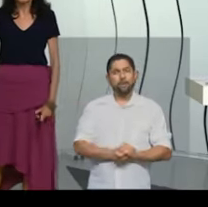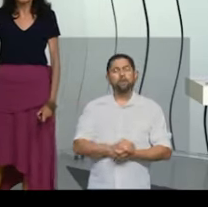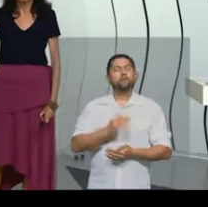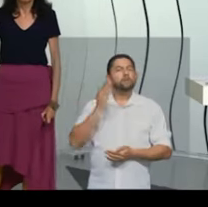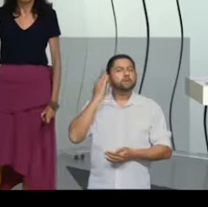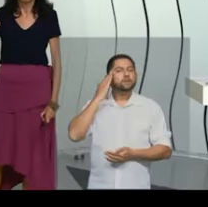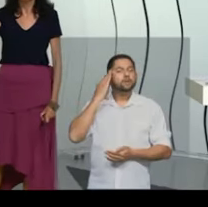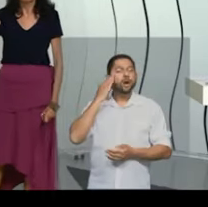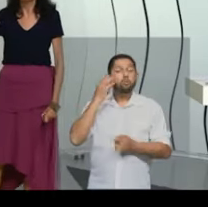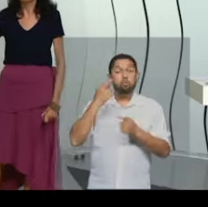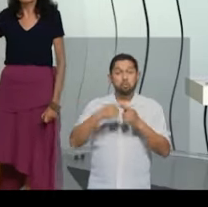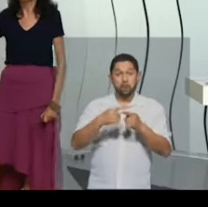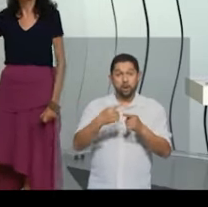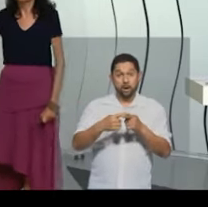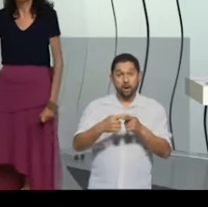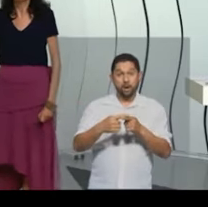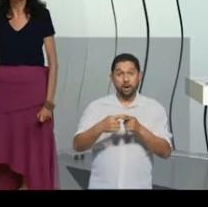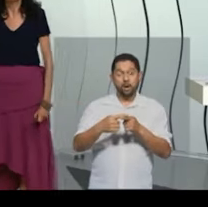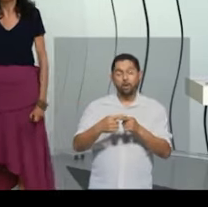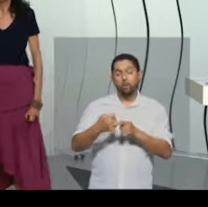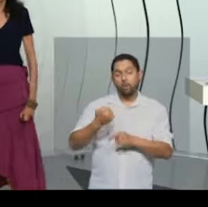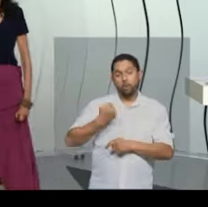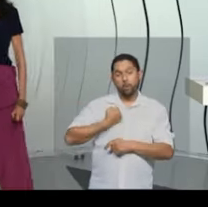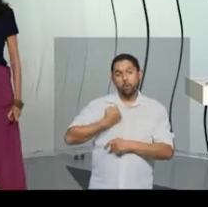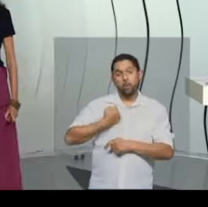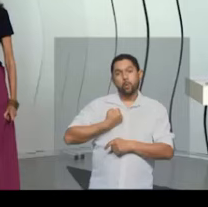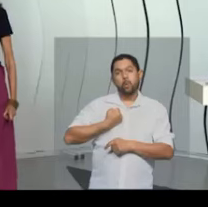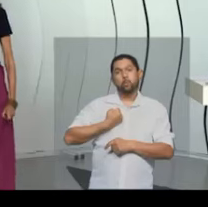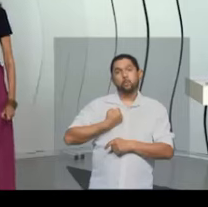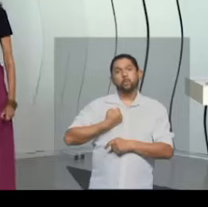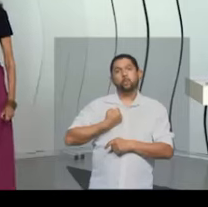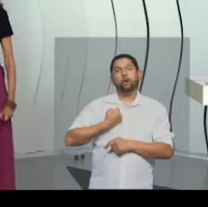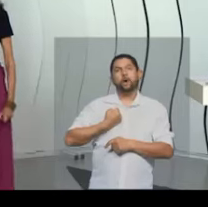por que o número de